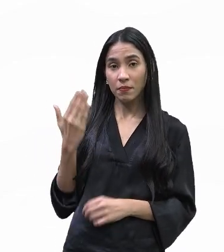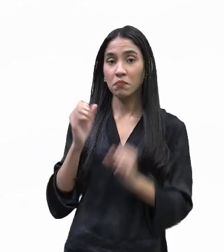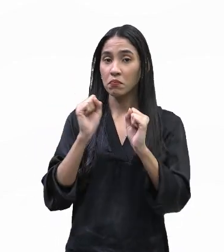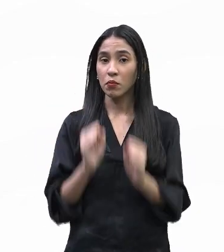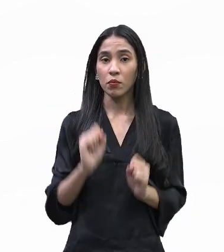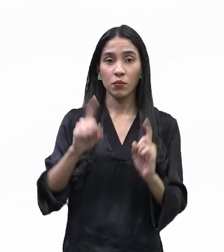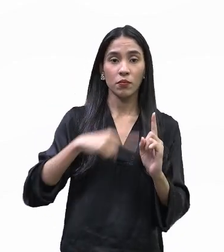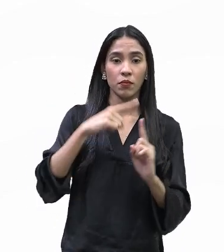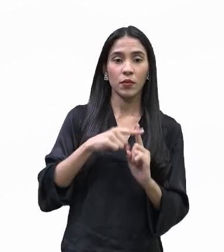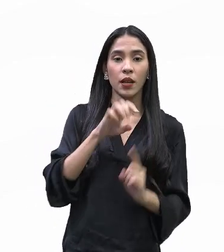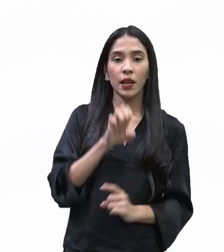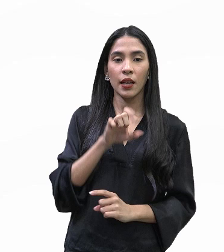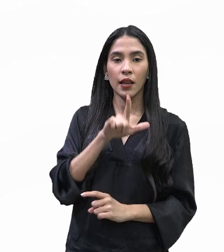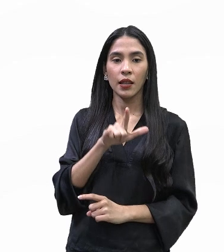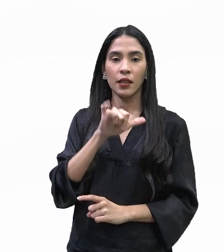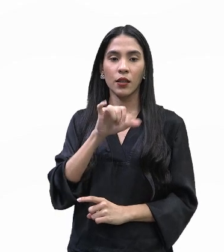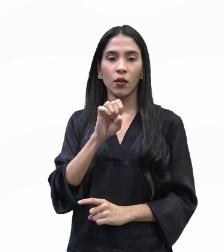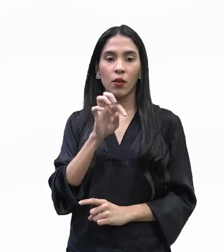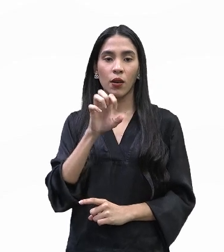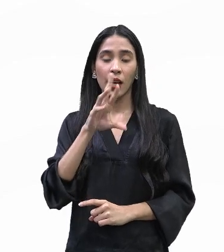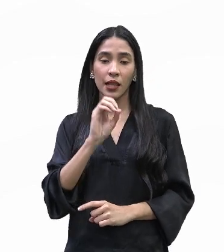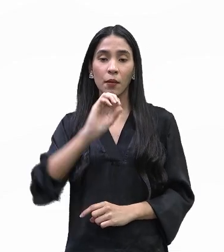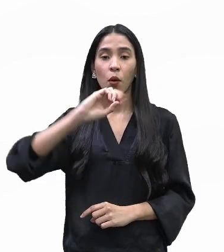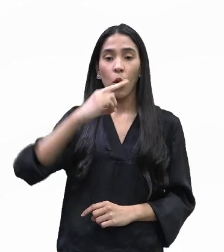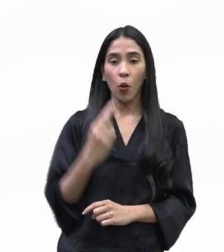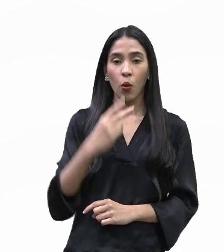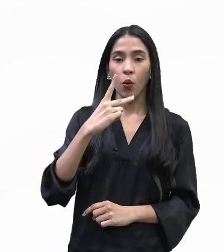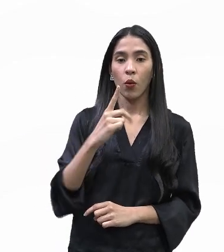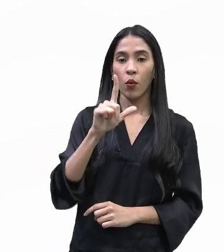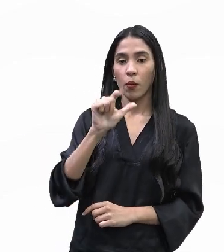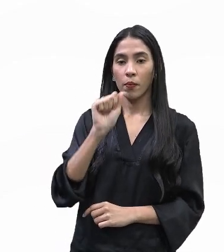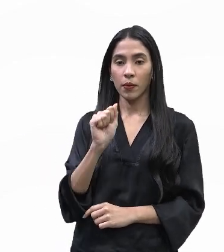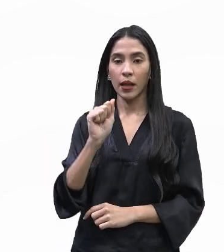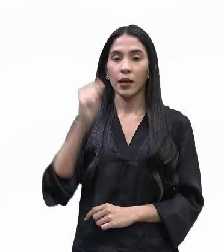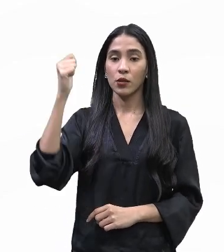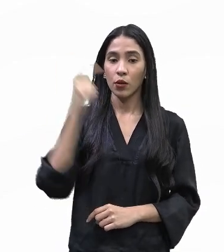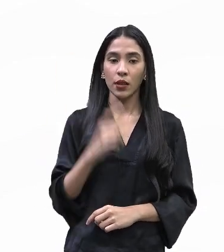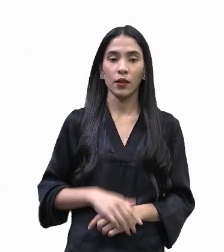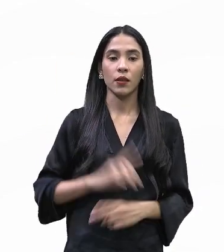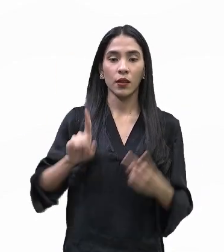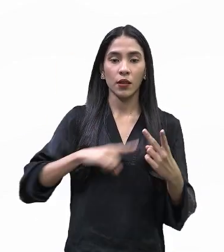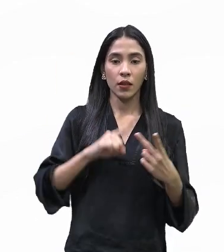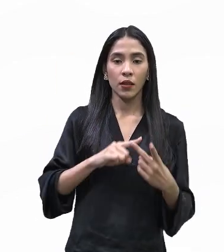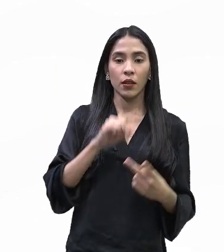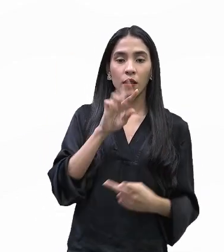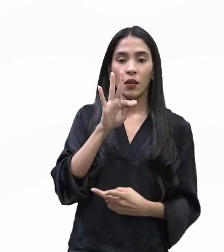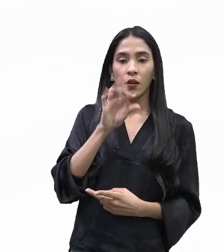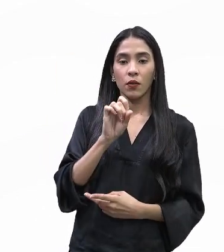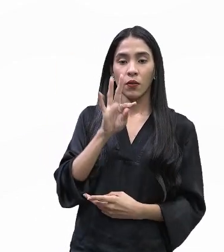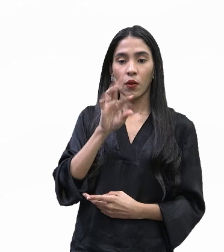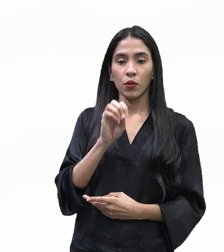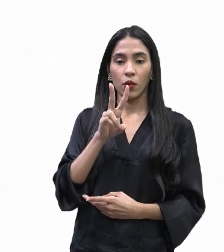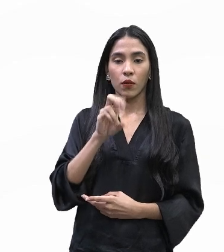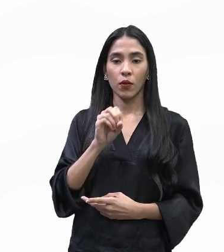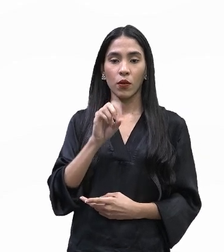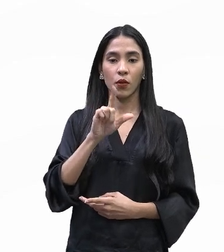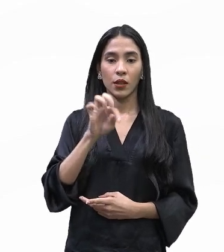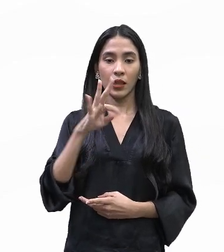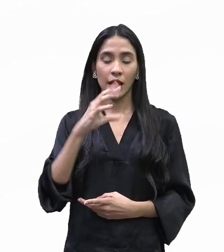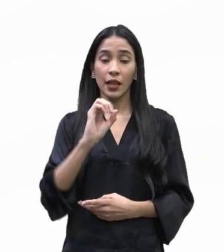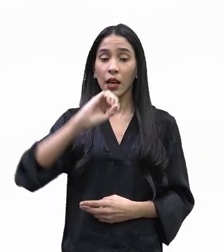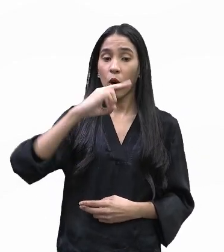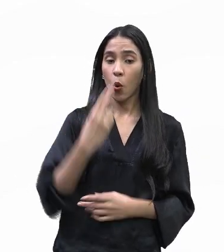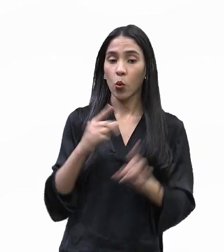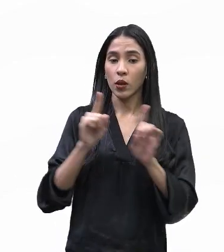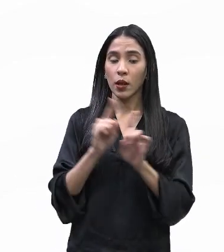tipo heliotérmica, placas solares, fotovoltaicas ou por aquecimento, tá? E eu vou